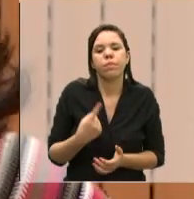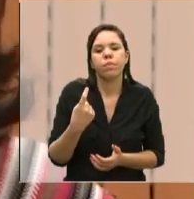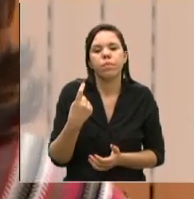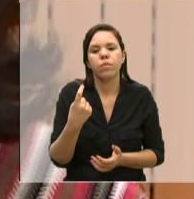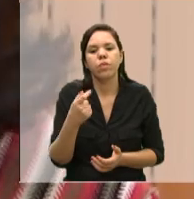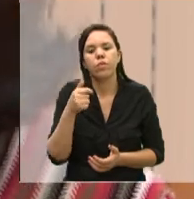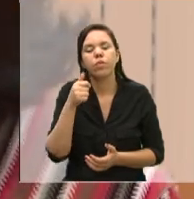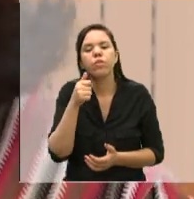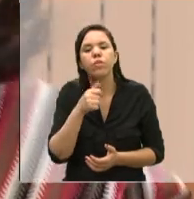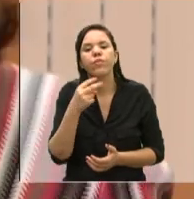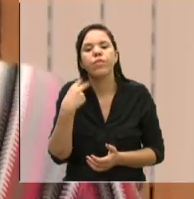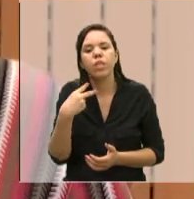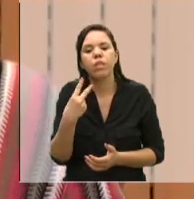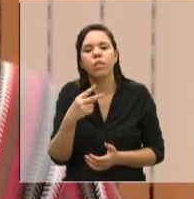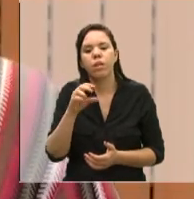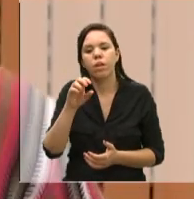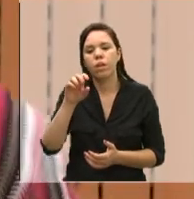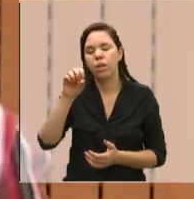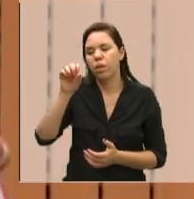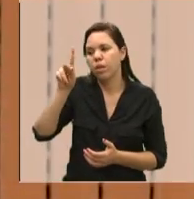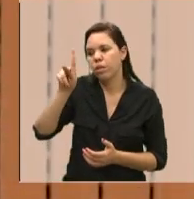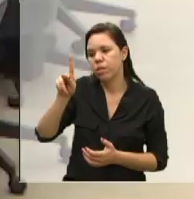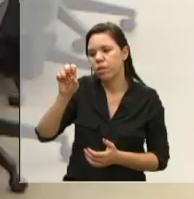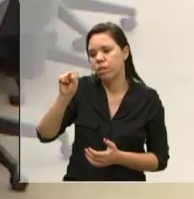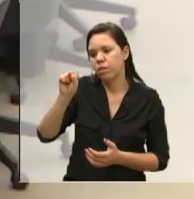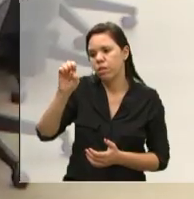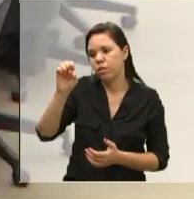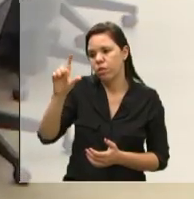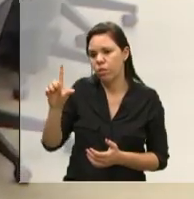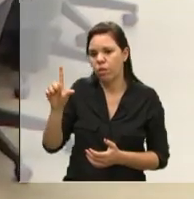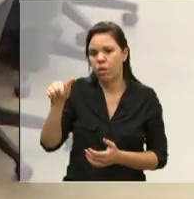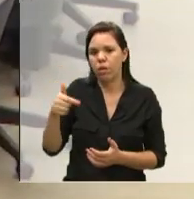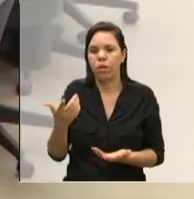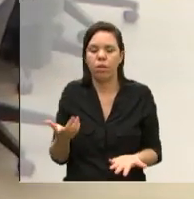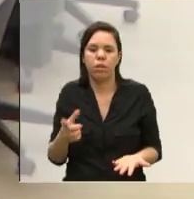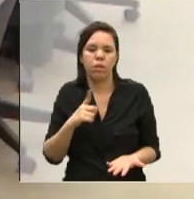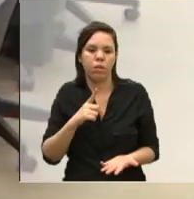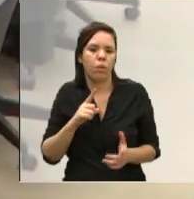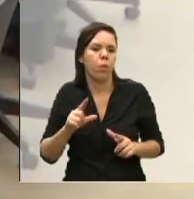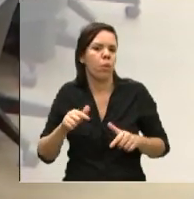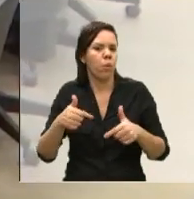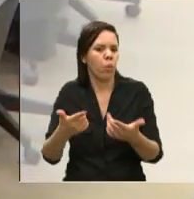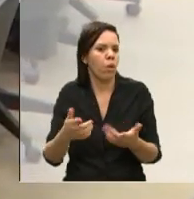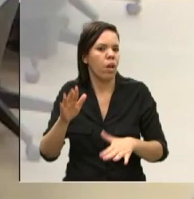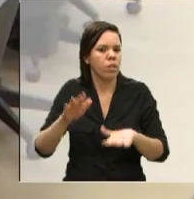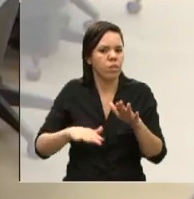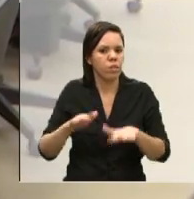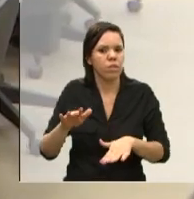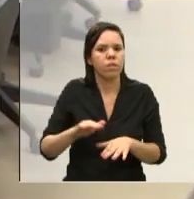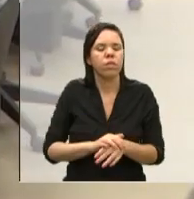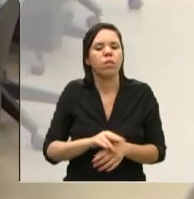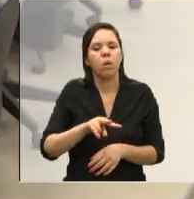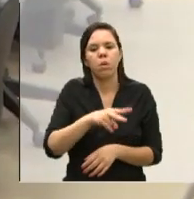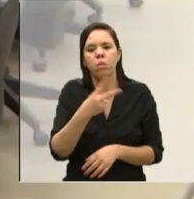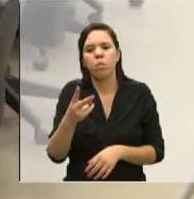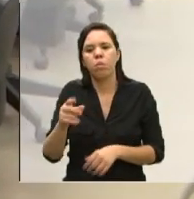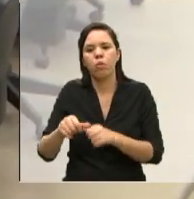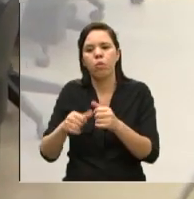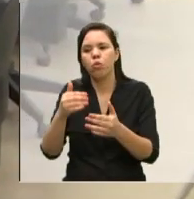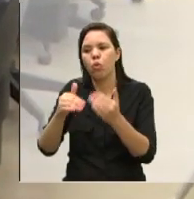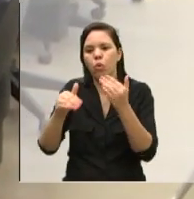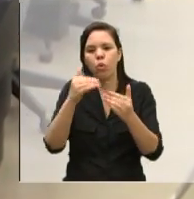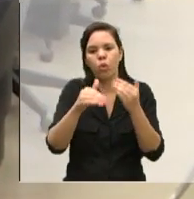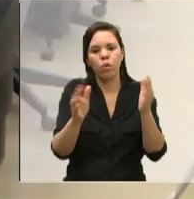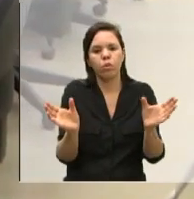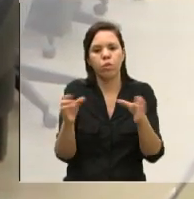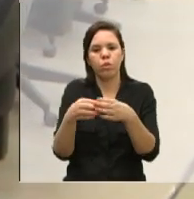única vereadora do PSOL. O PSOL tem uma posição que muitas vezes destoa do conjunto dos partidos,